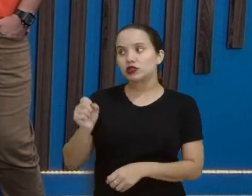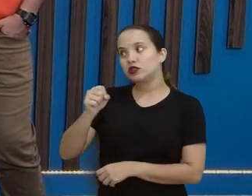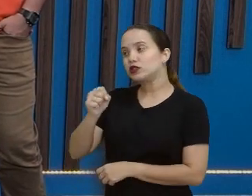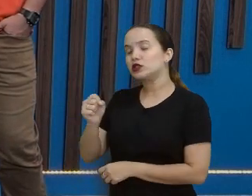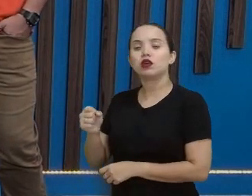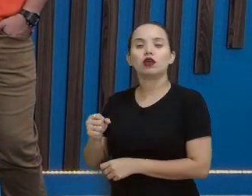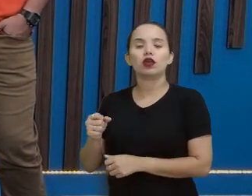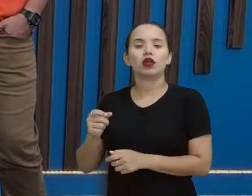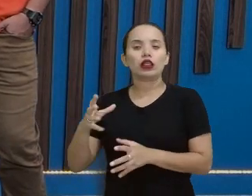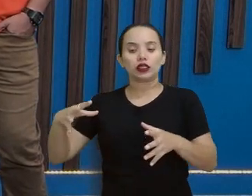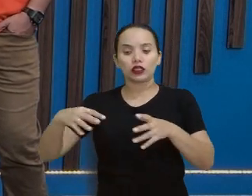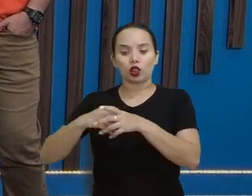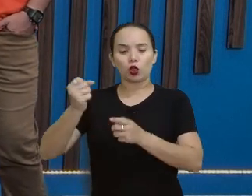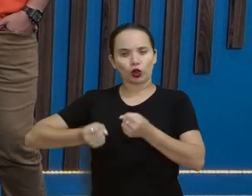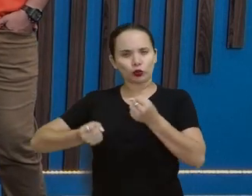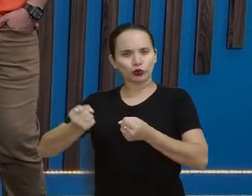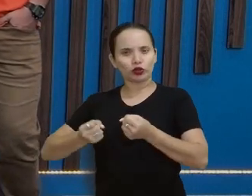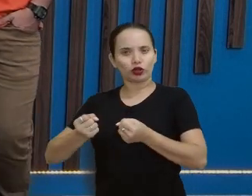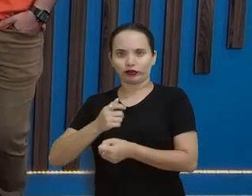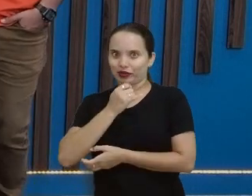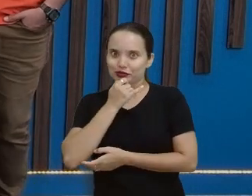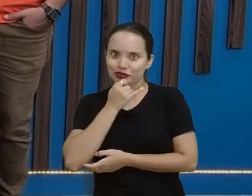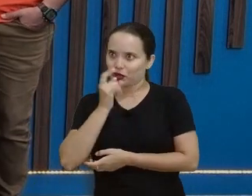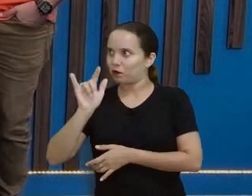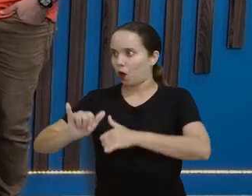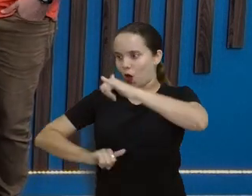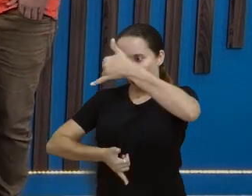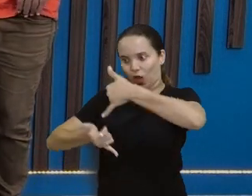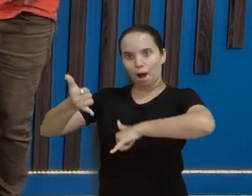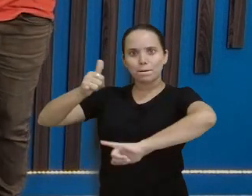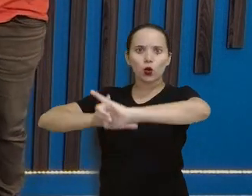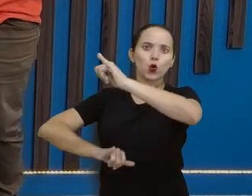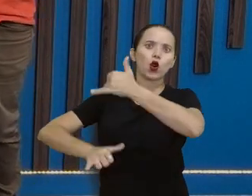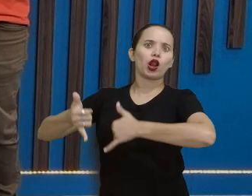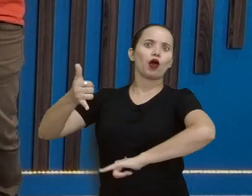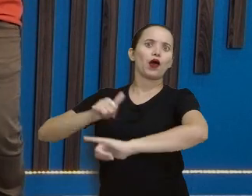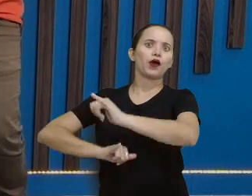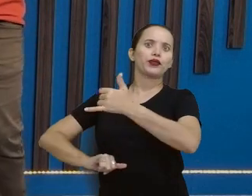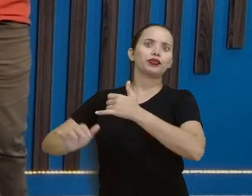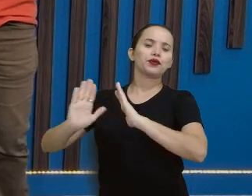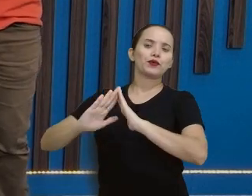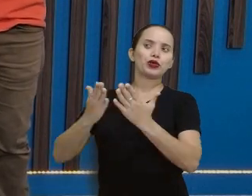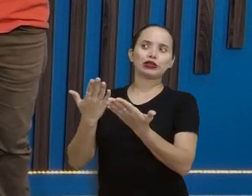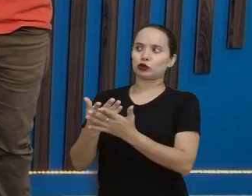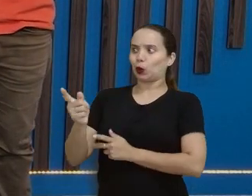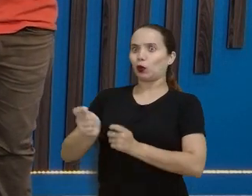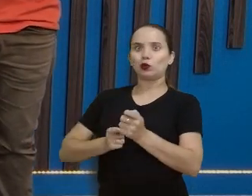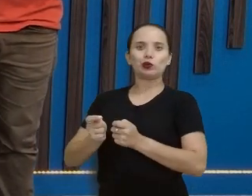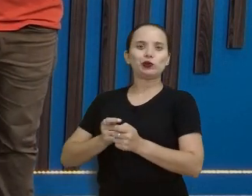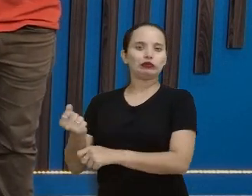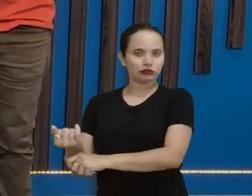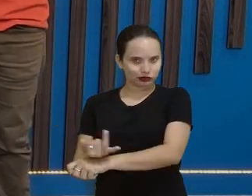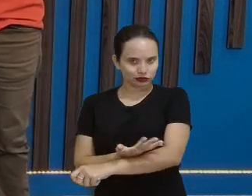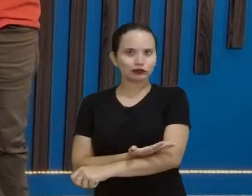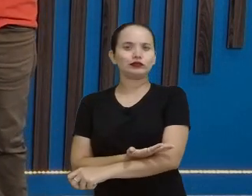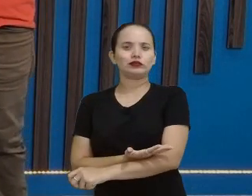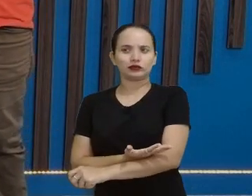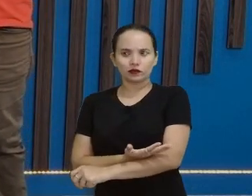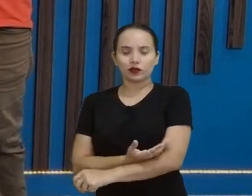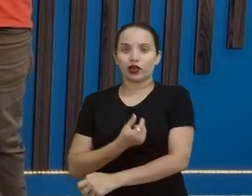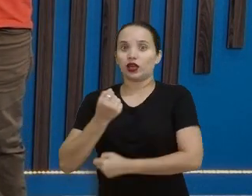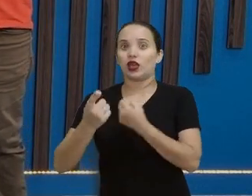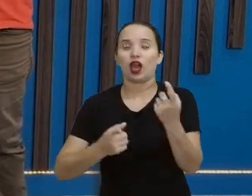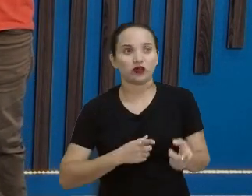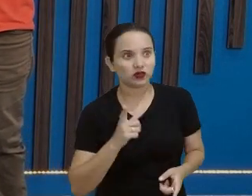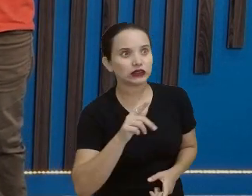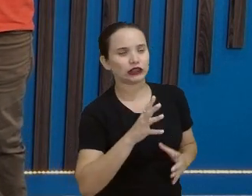minha gente, né? O trânsito, ele é um laboratório, né? É uma escola Sim. desse controle de emoção, assim, né? E que tá o caos, né?